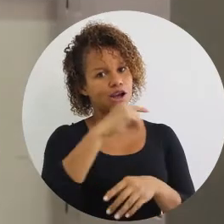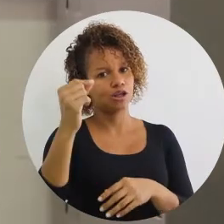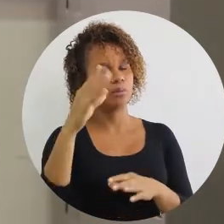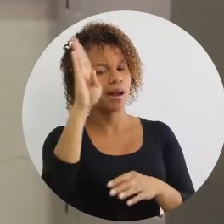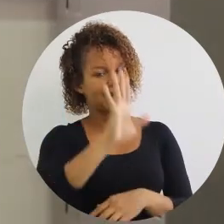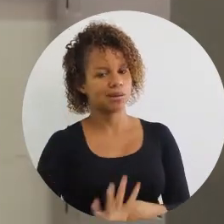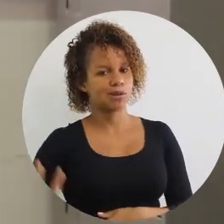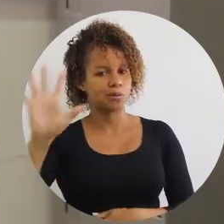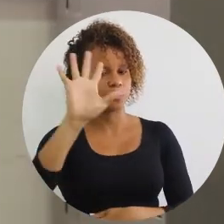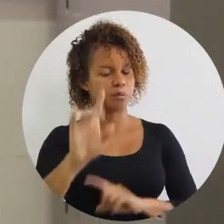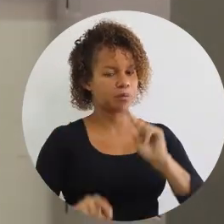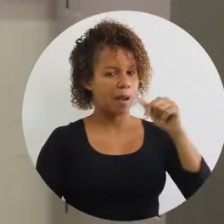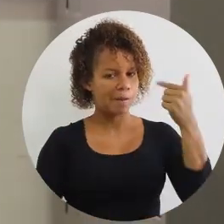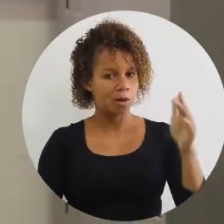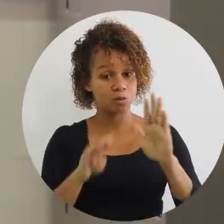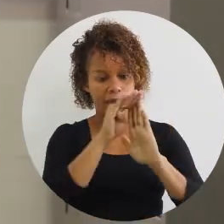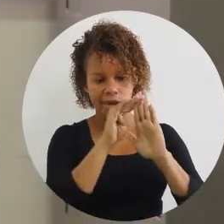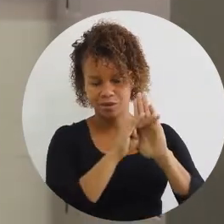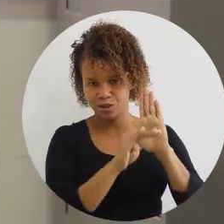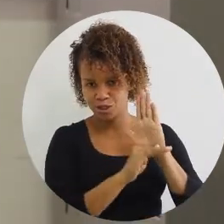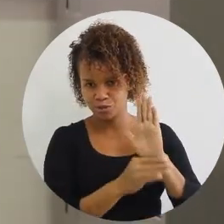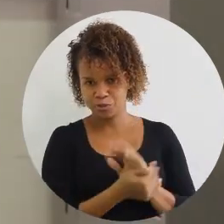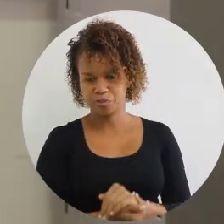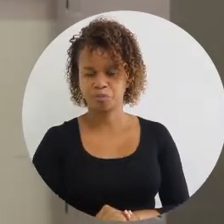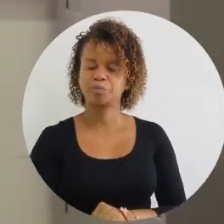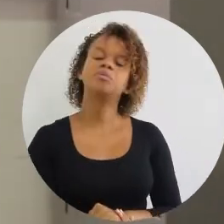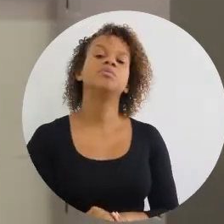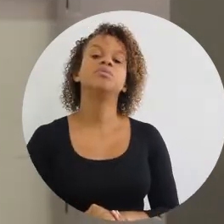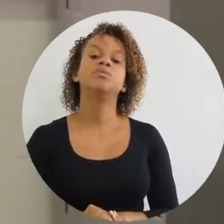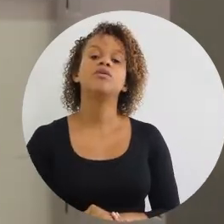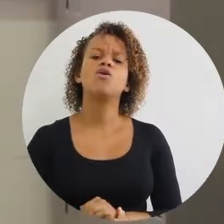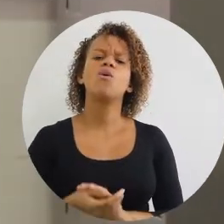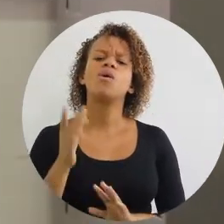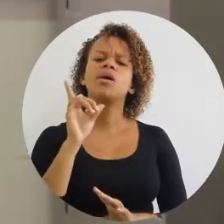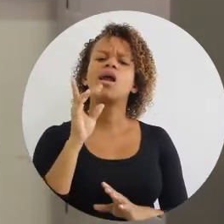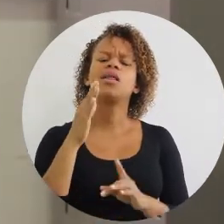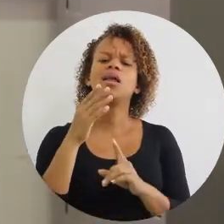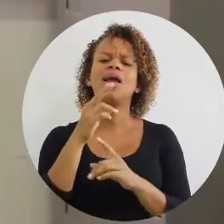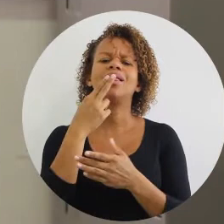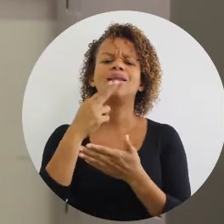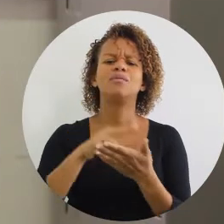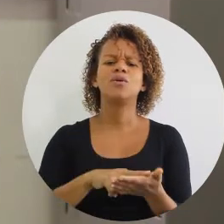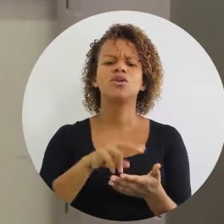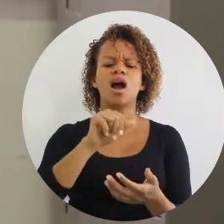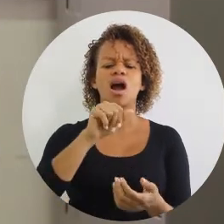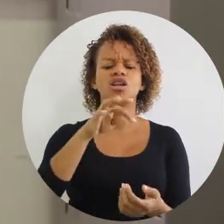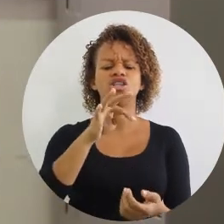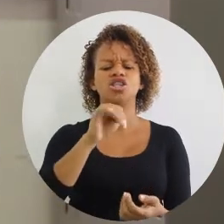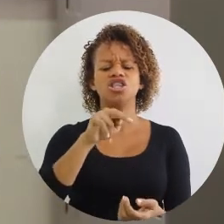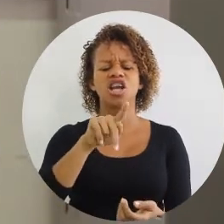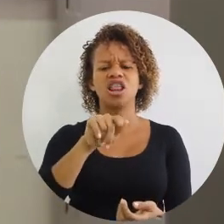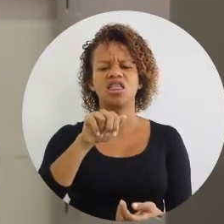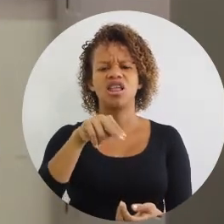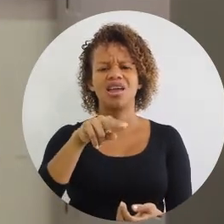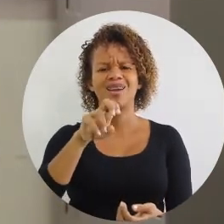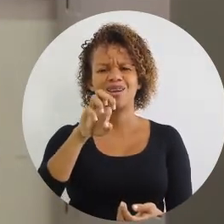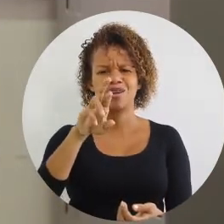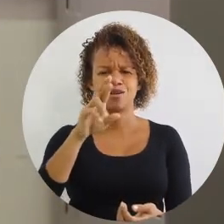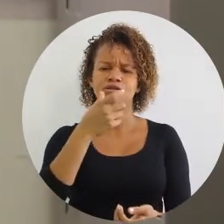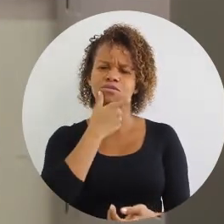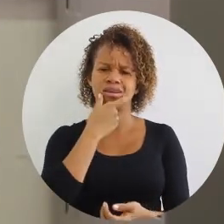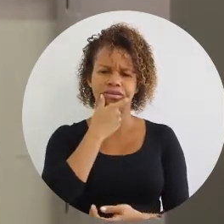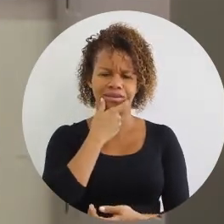os próximos regimes. Entreposto aduaneiro. O que é um entreposto aduaneiro? É um regime especial